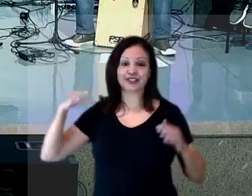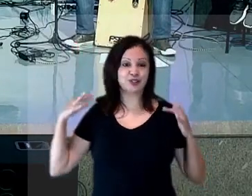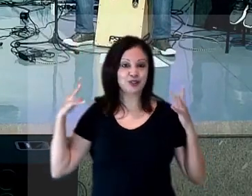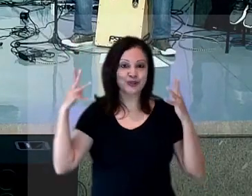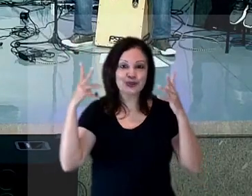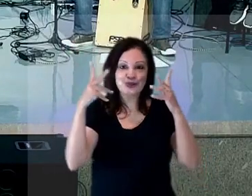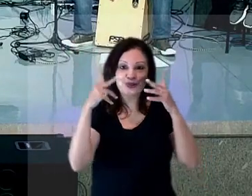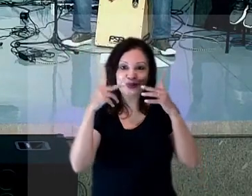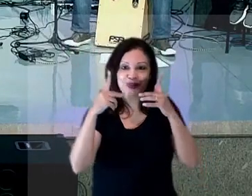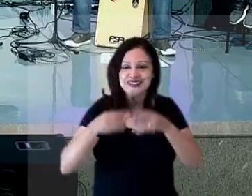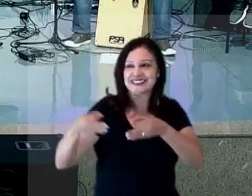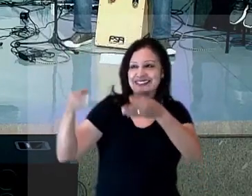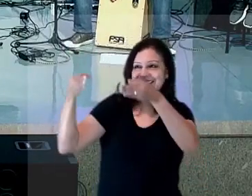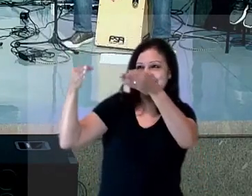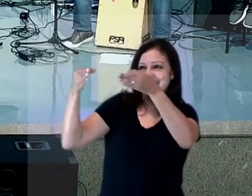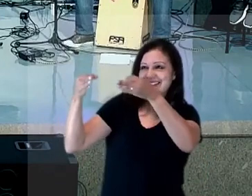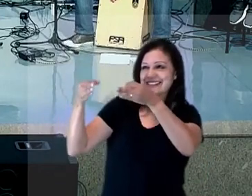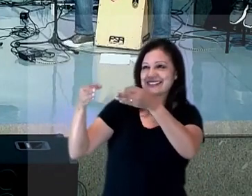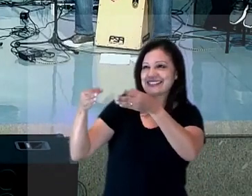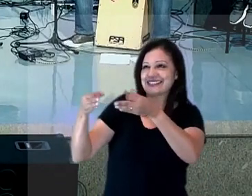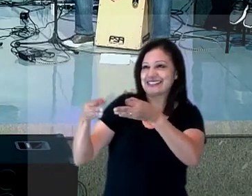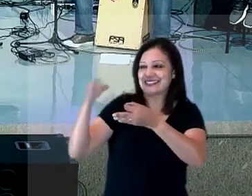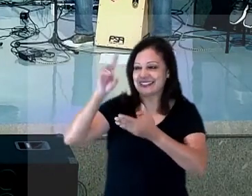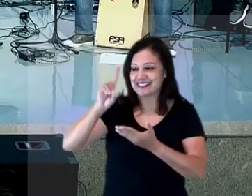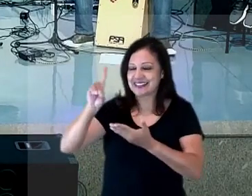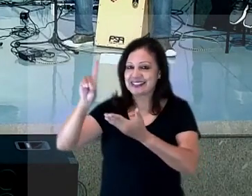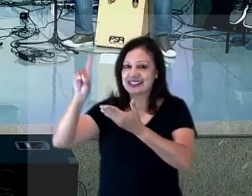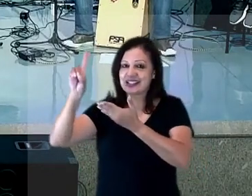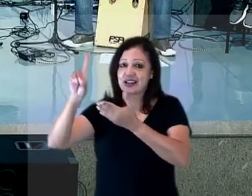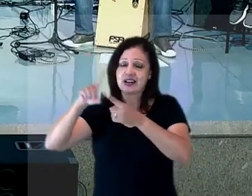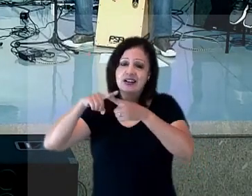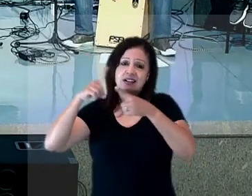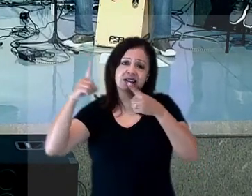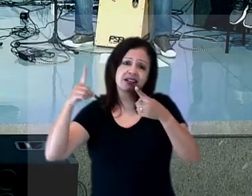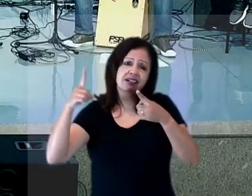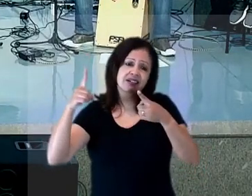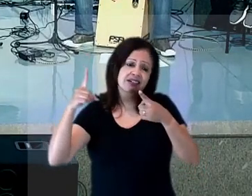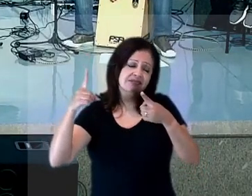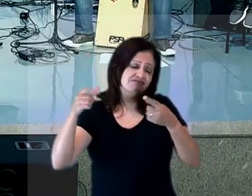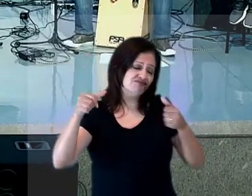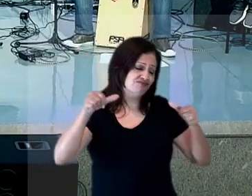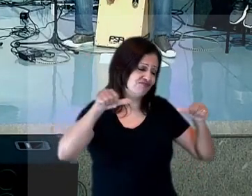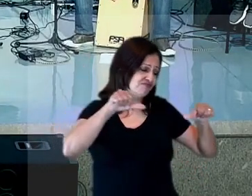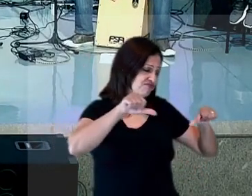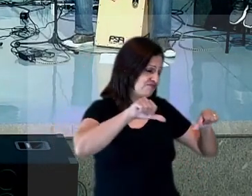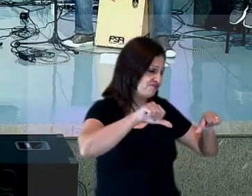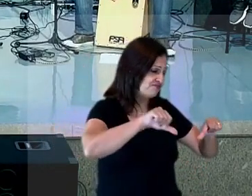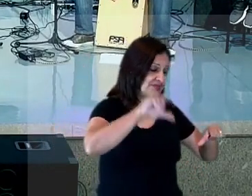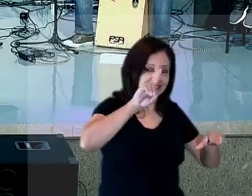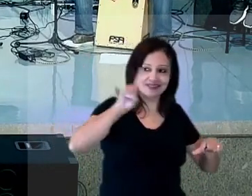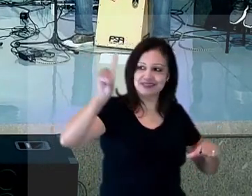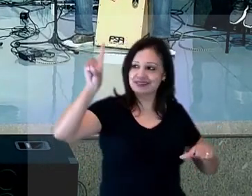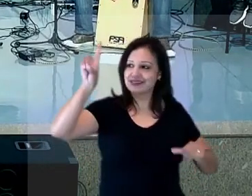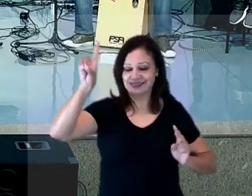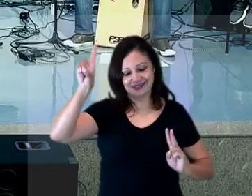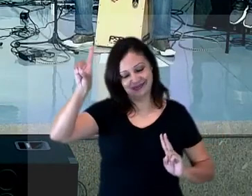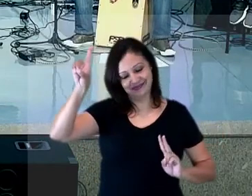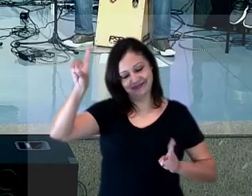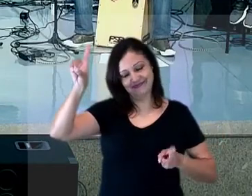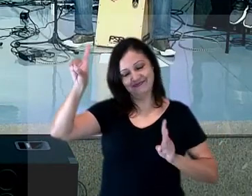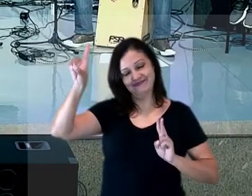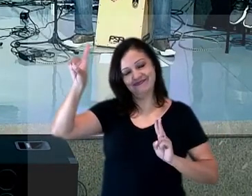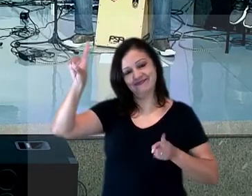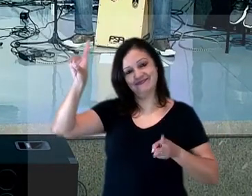Deus. Se tudo der certo, Ele é Deus. Mas se não der, continua